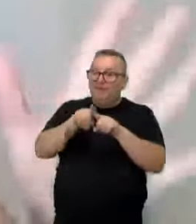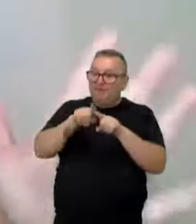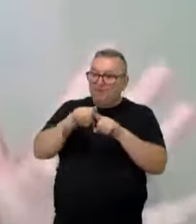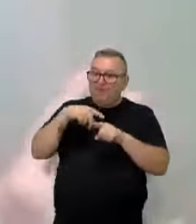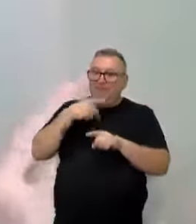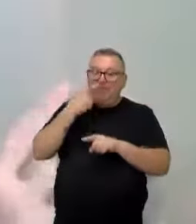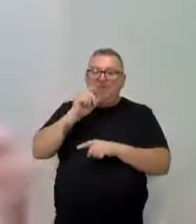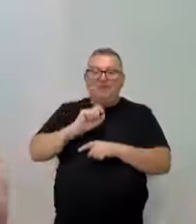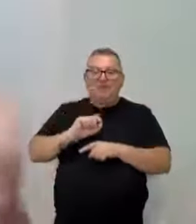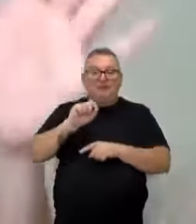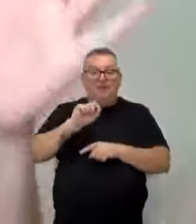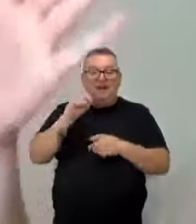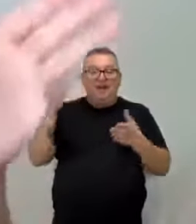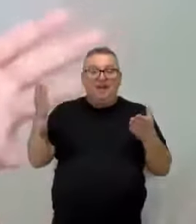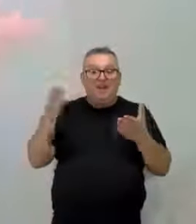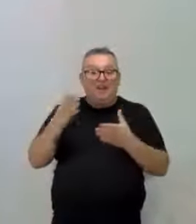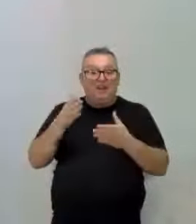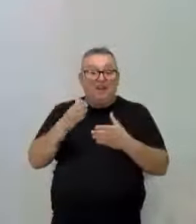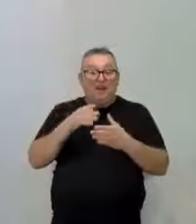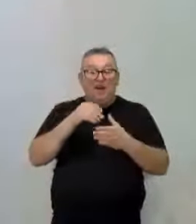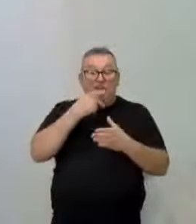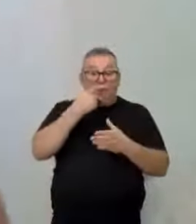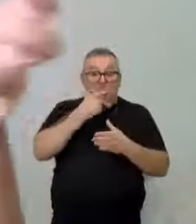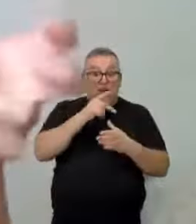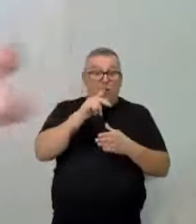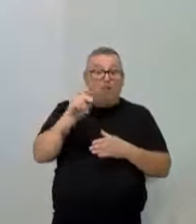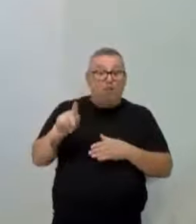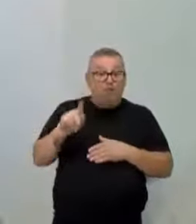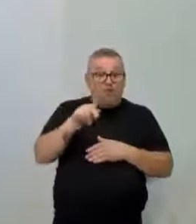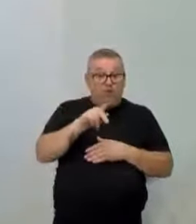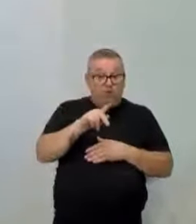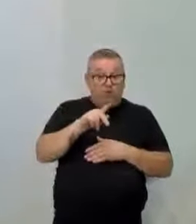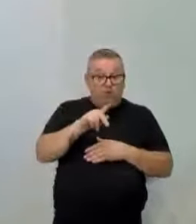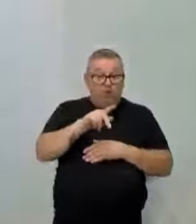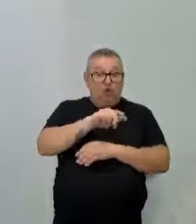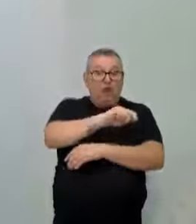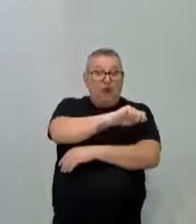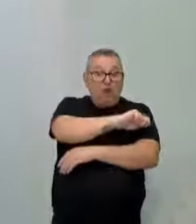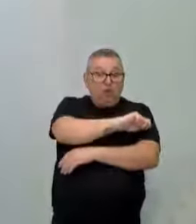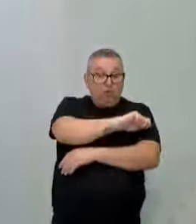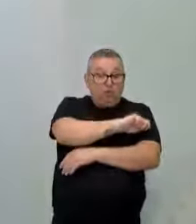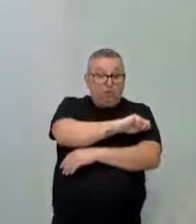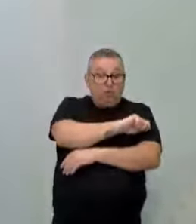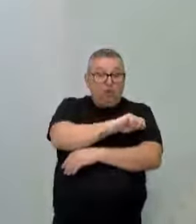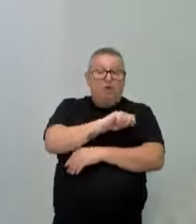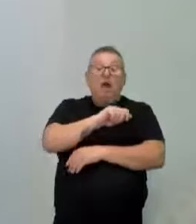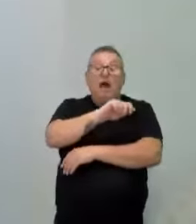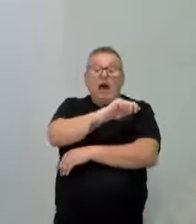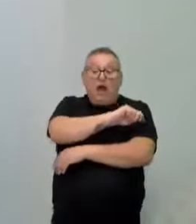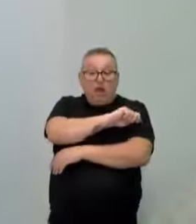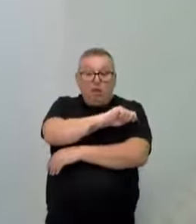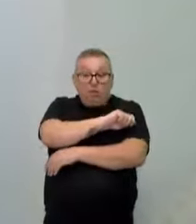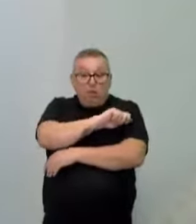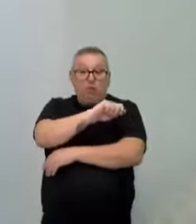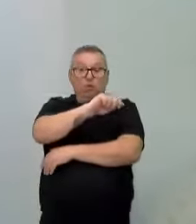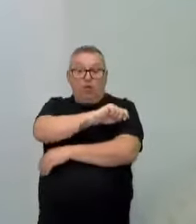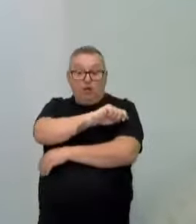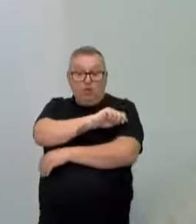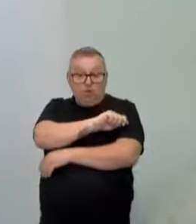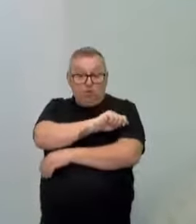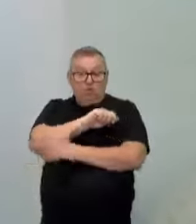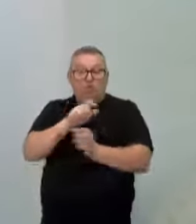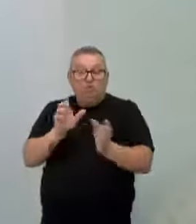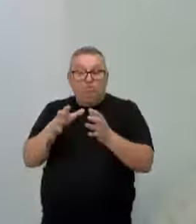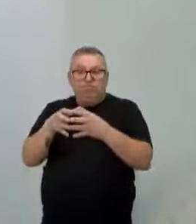falou até agora nesse movimento de professor, estudante, estudante, estudante, mas esses relatórios que